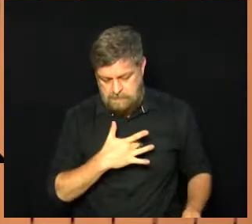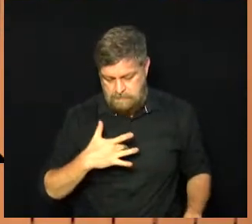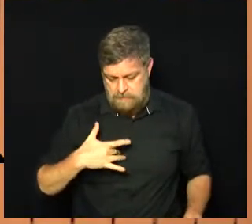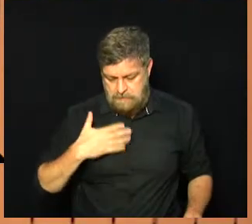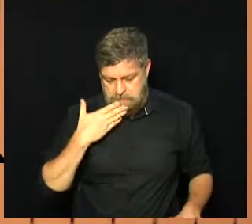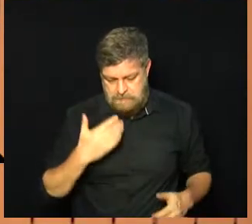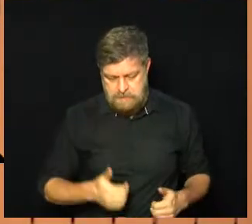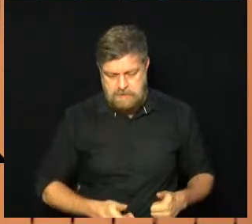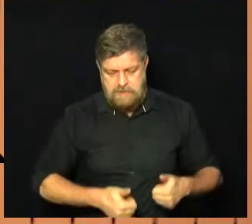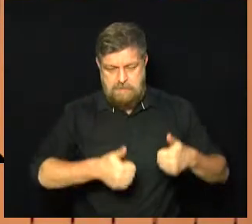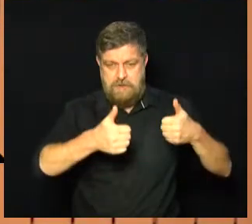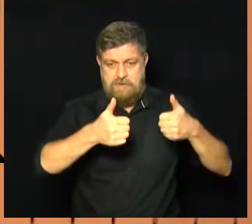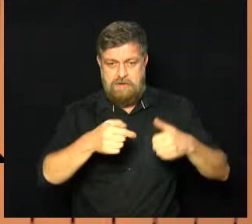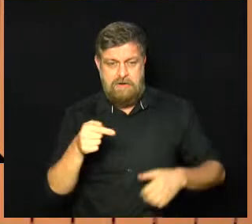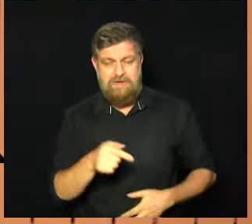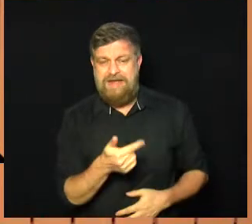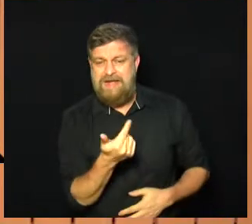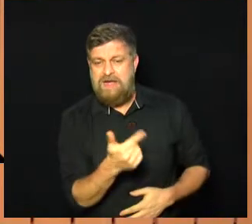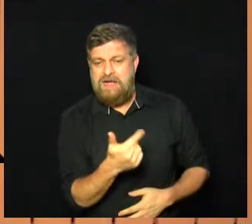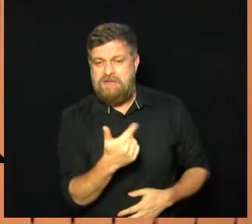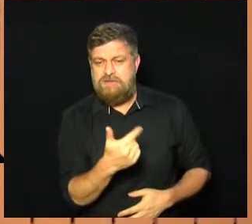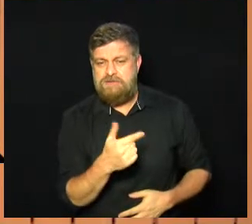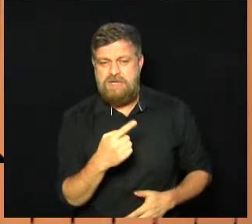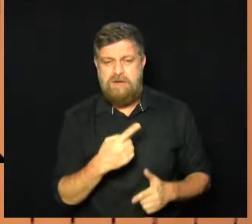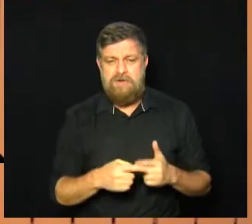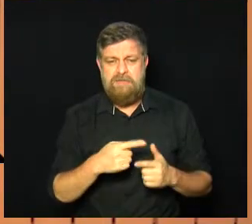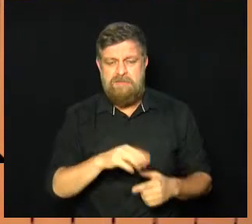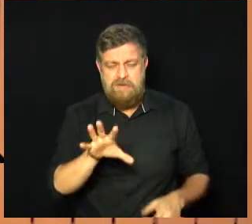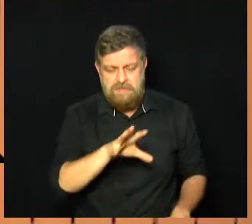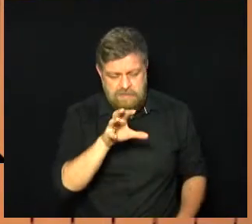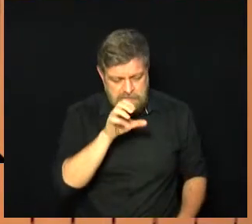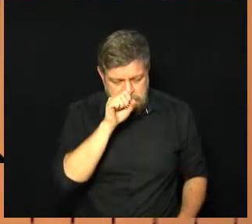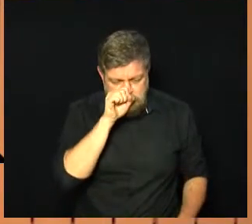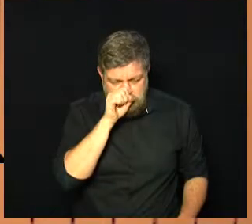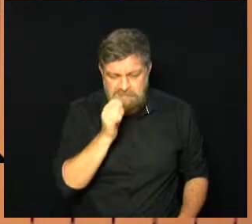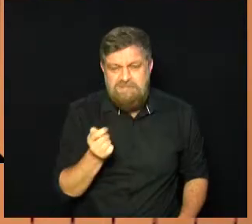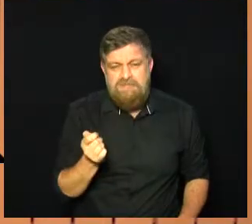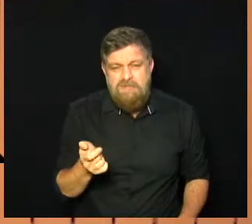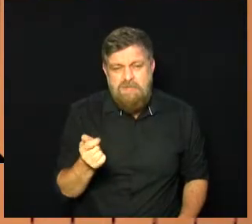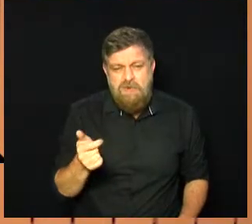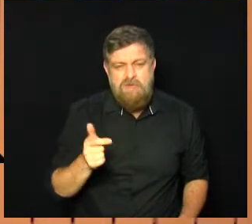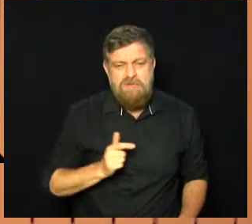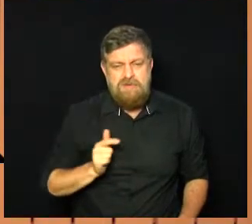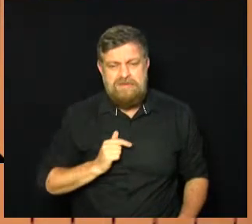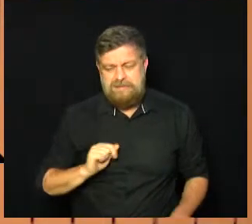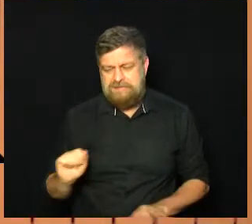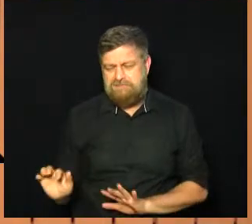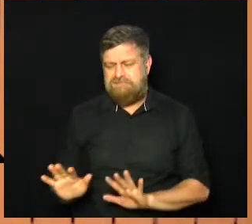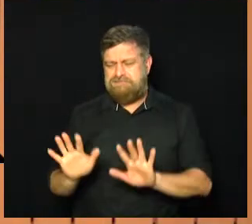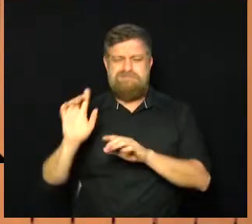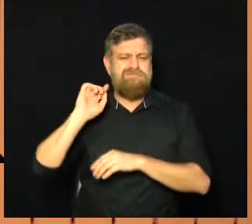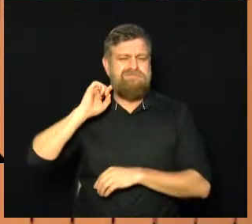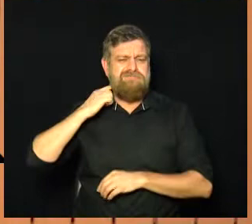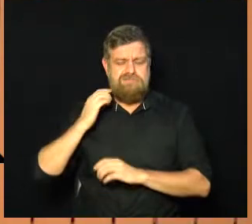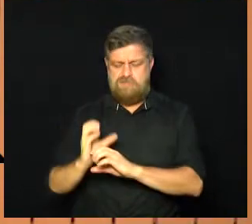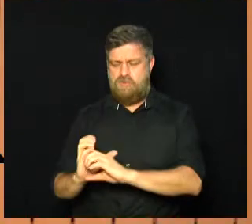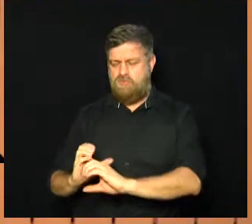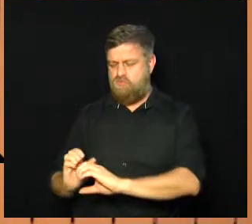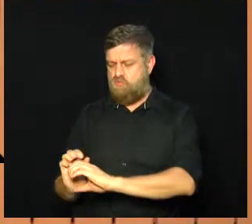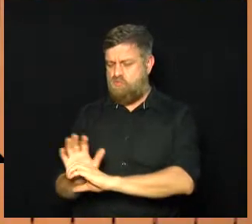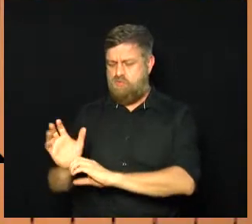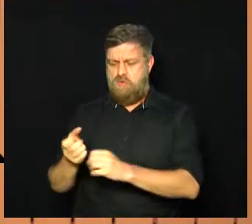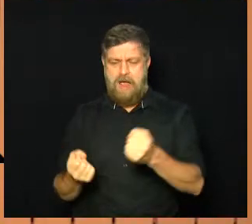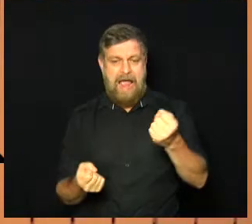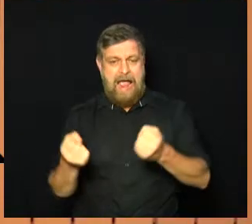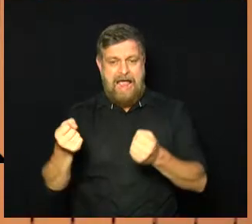melhor. Então, eles não tinham, como eles tinham menos problemas respiratórios, né, e a poluição também dos carros diminuiu justamente porque a circulação de